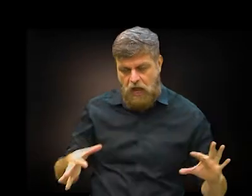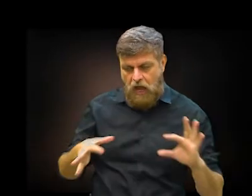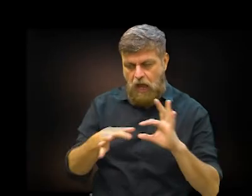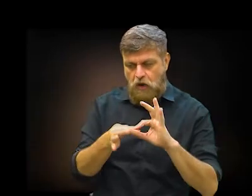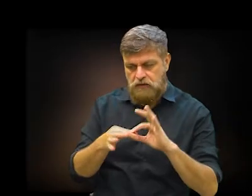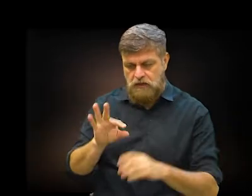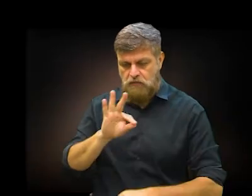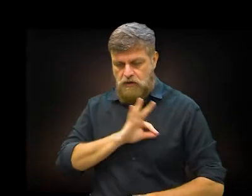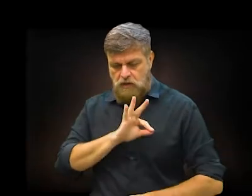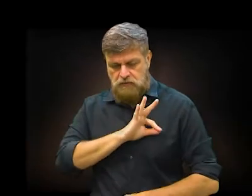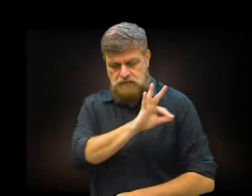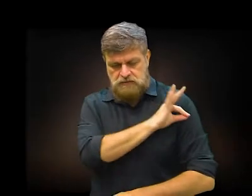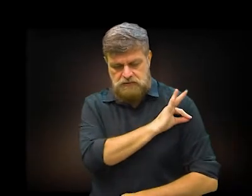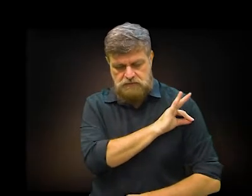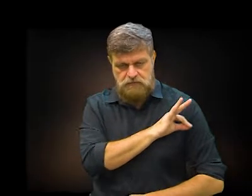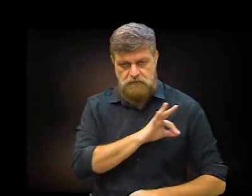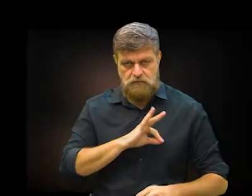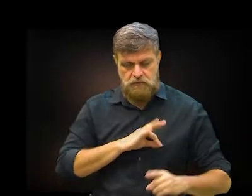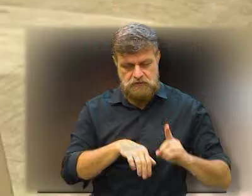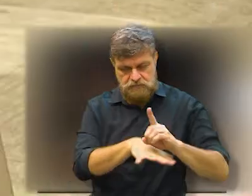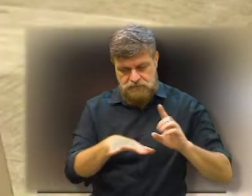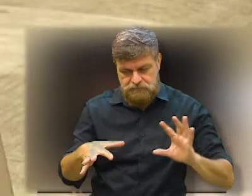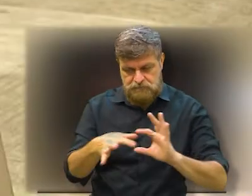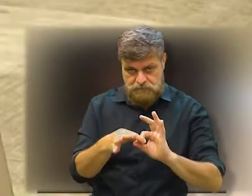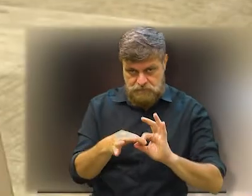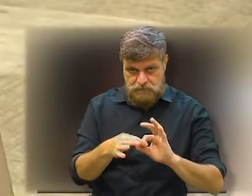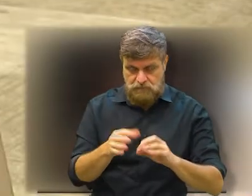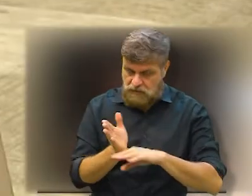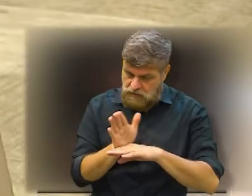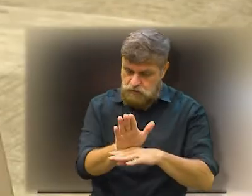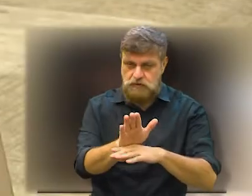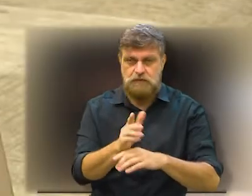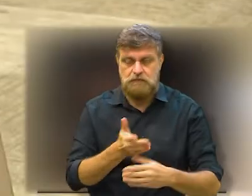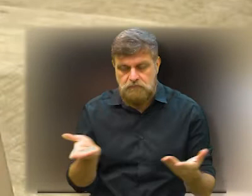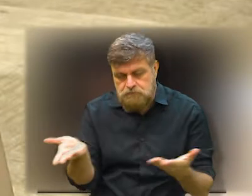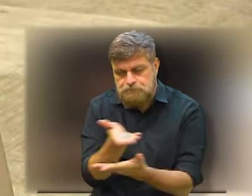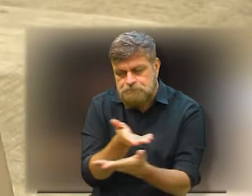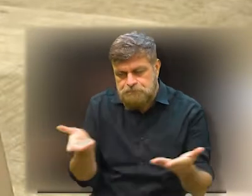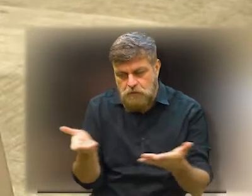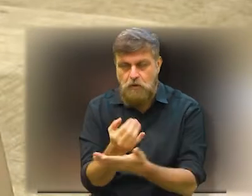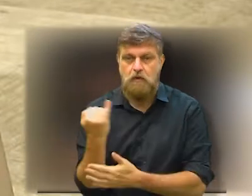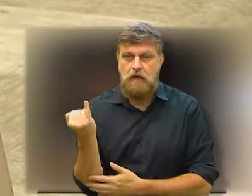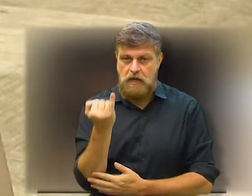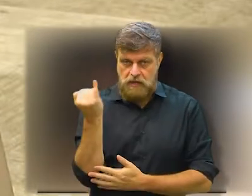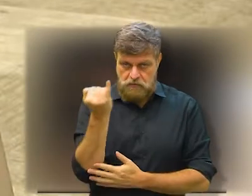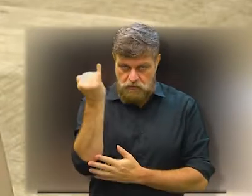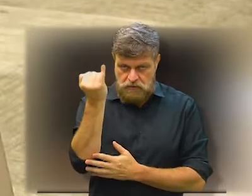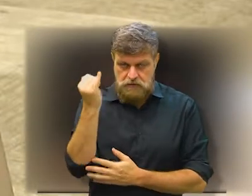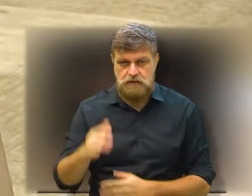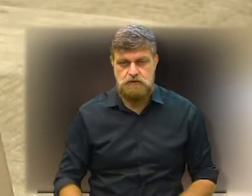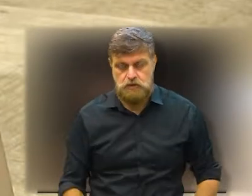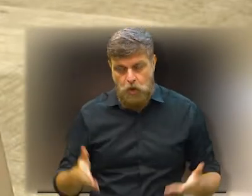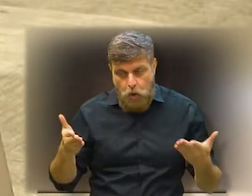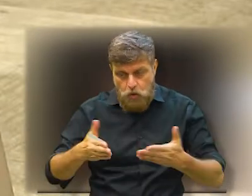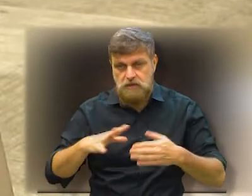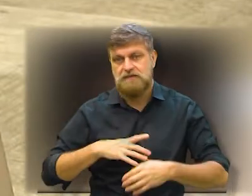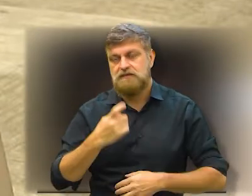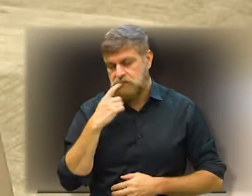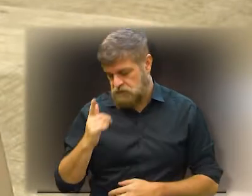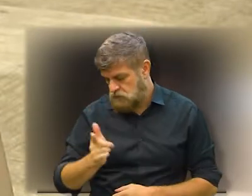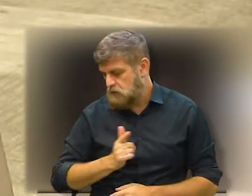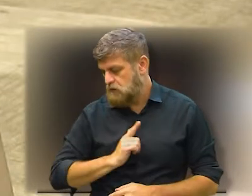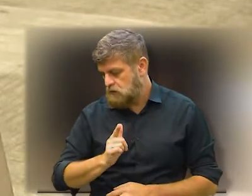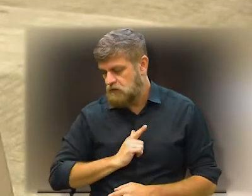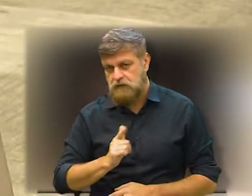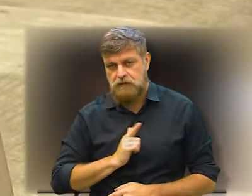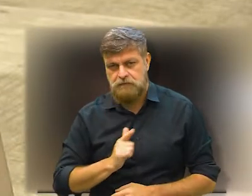das instituições favorece a população. É importante que as forças policiais se conversem, todas elas, né? Então hoje a gente tem isso em